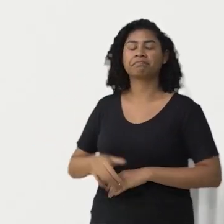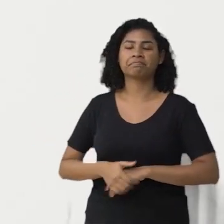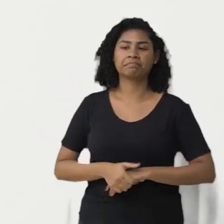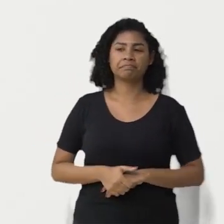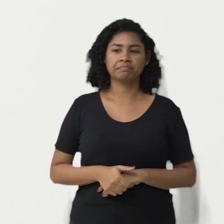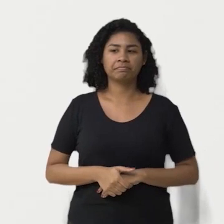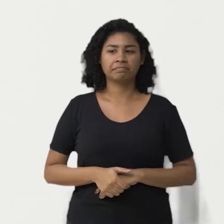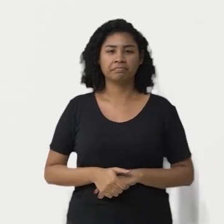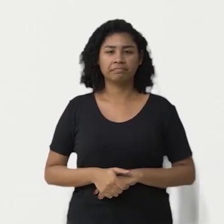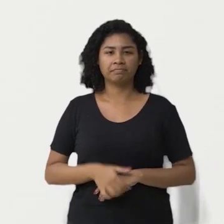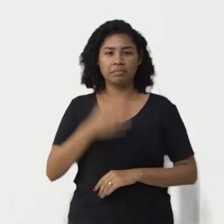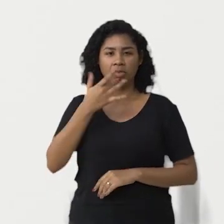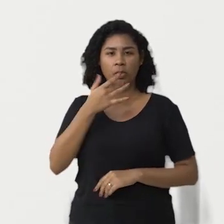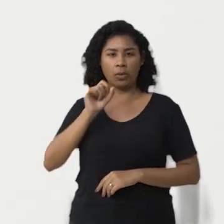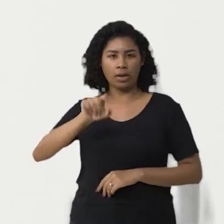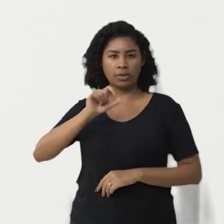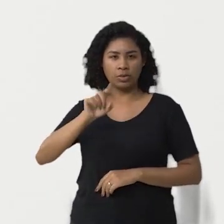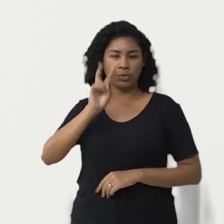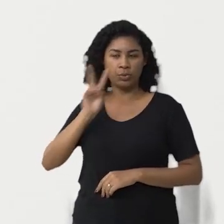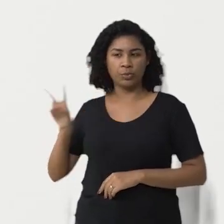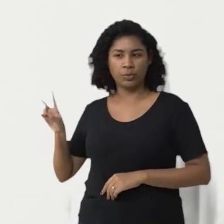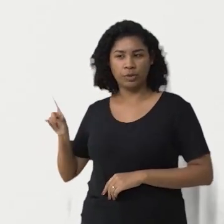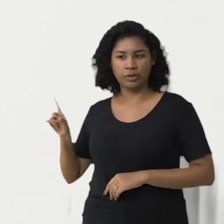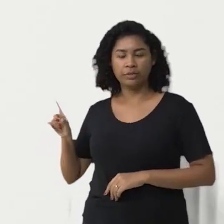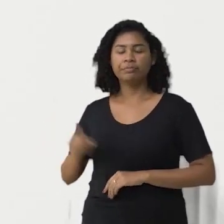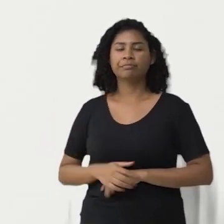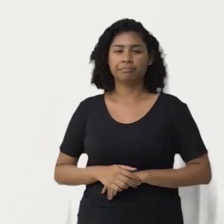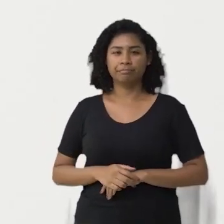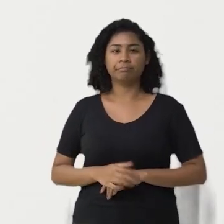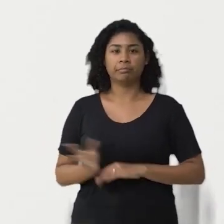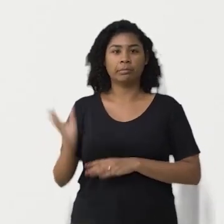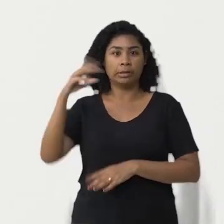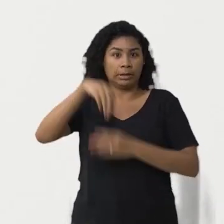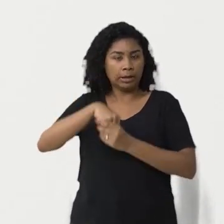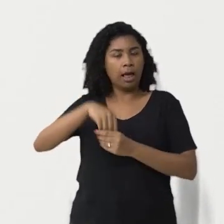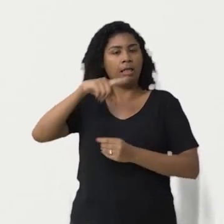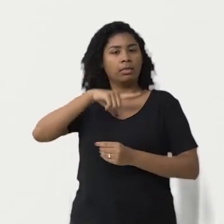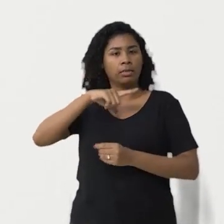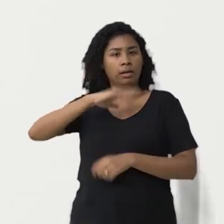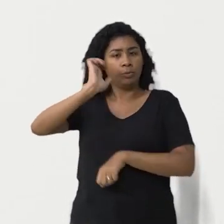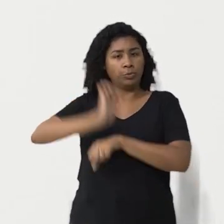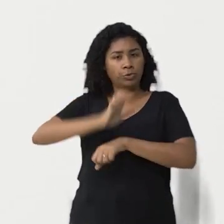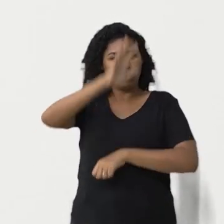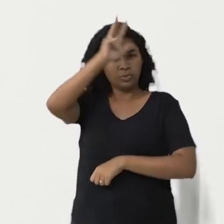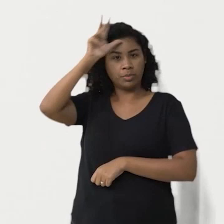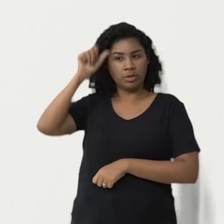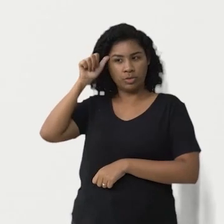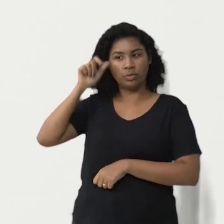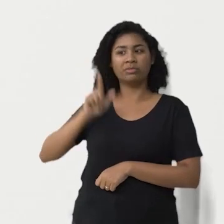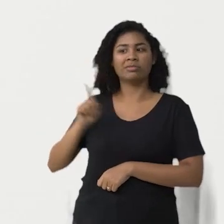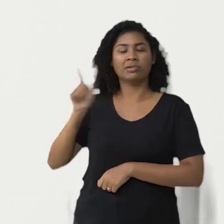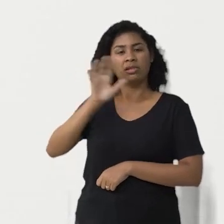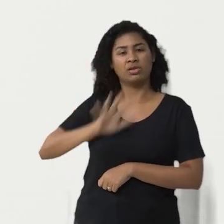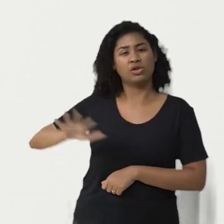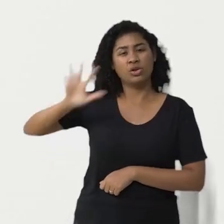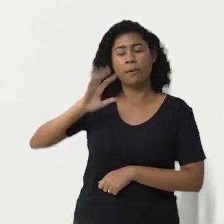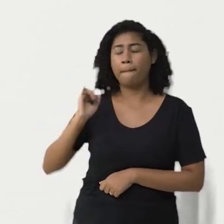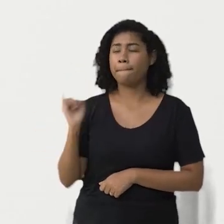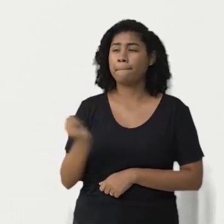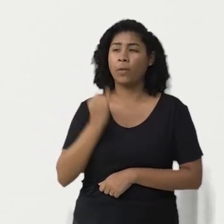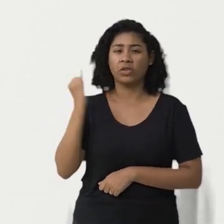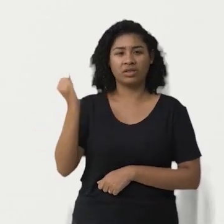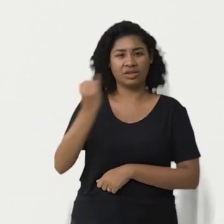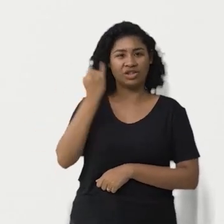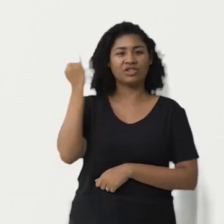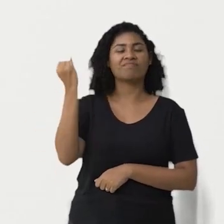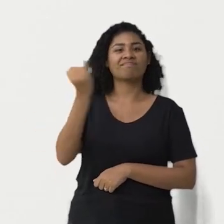onde o nosso estado ele vai estar inserido e vai ser muito importante aqui para a nossa região,